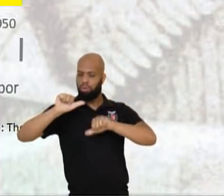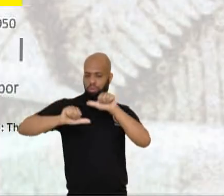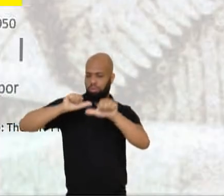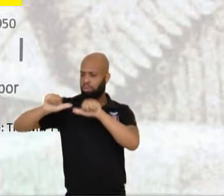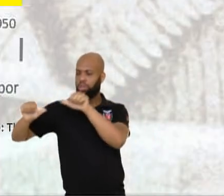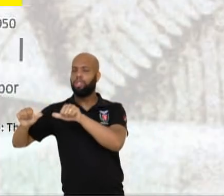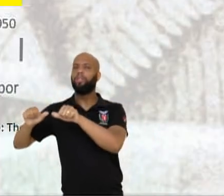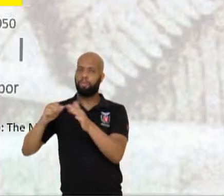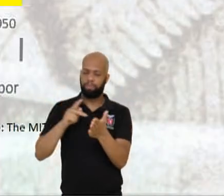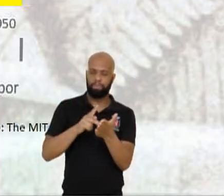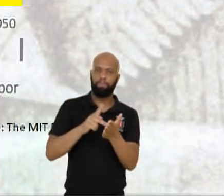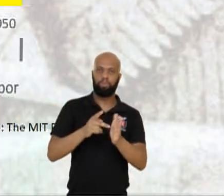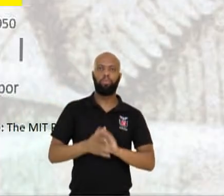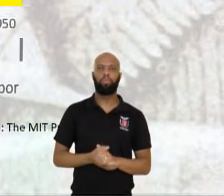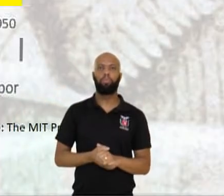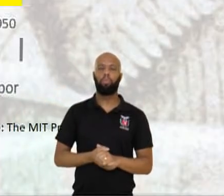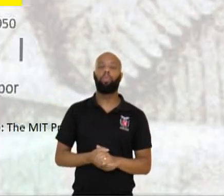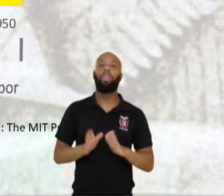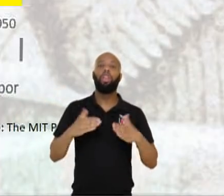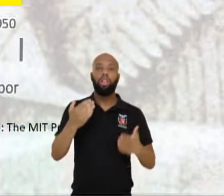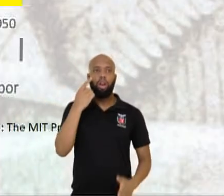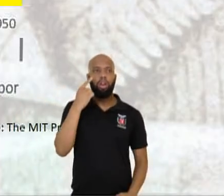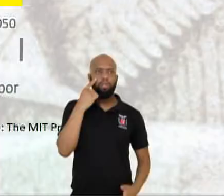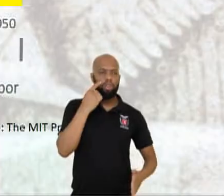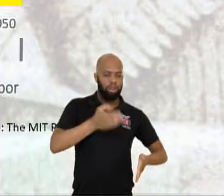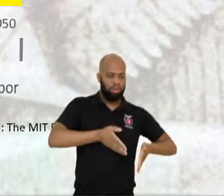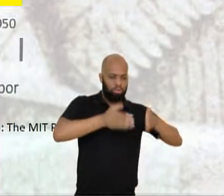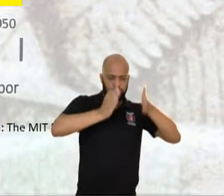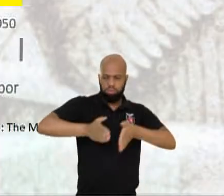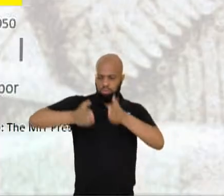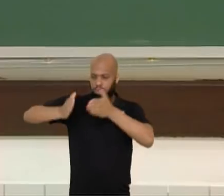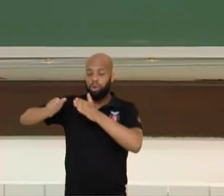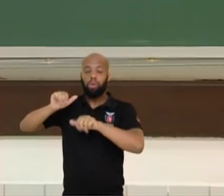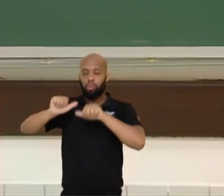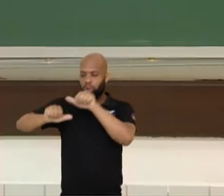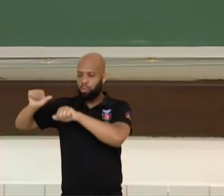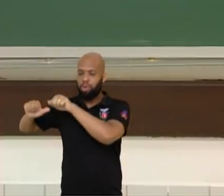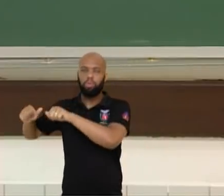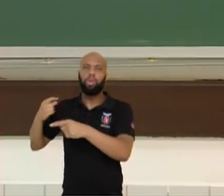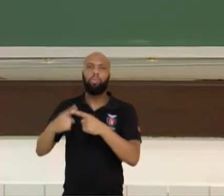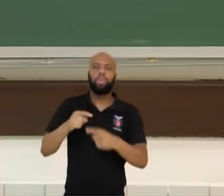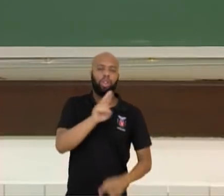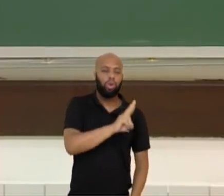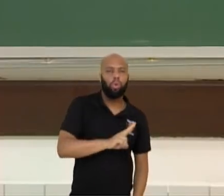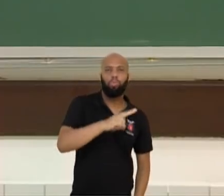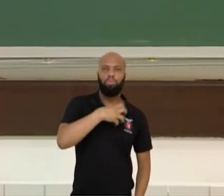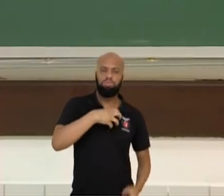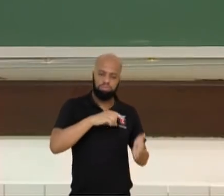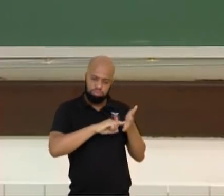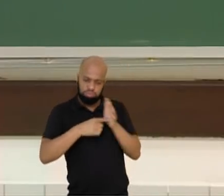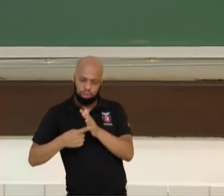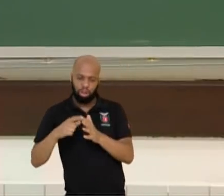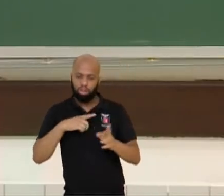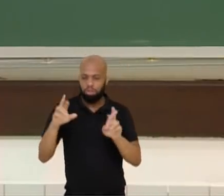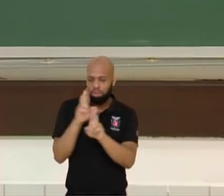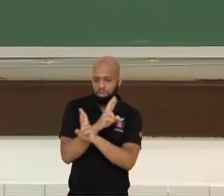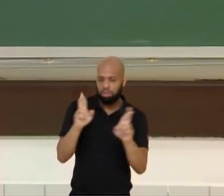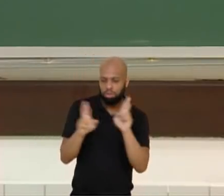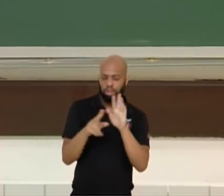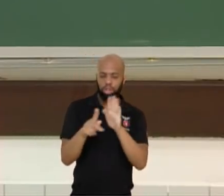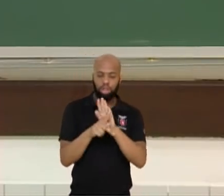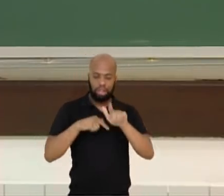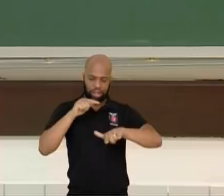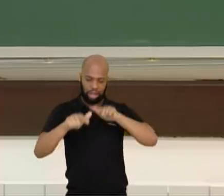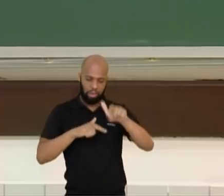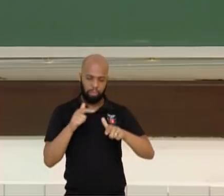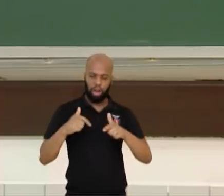ele alterou completamente. Tá? Então, olhe que interessante a gente analisar o uso das máquinas com a relação aqui dos trabalhos ao